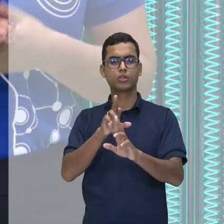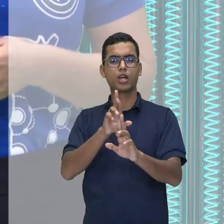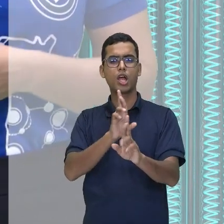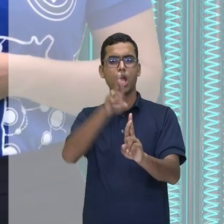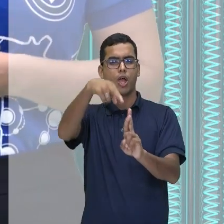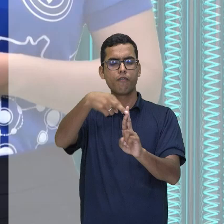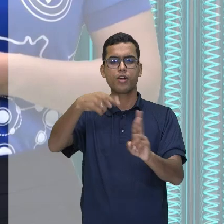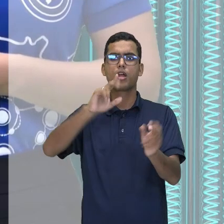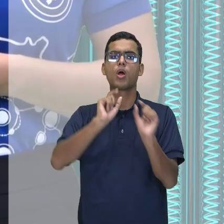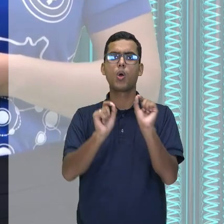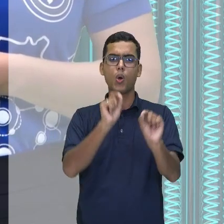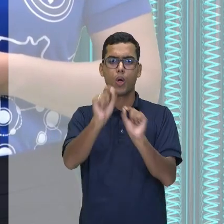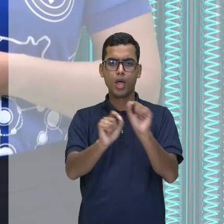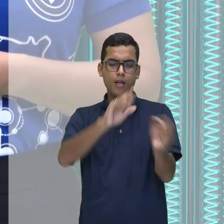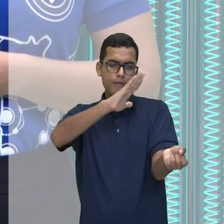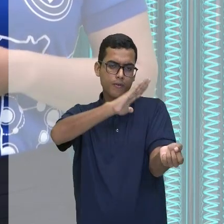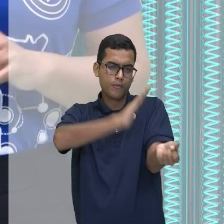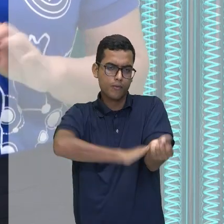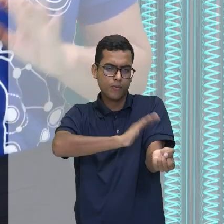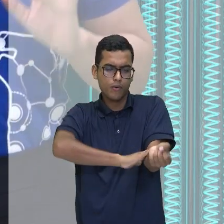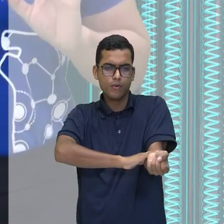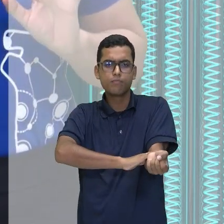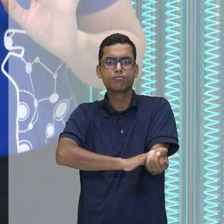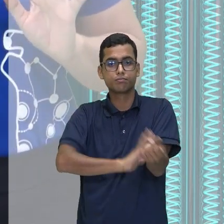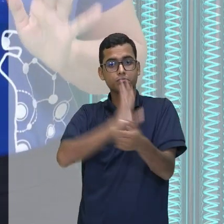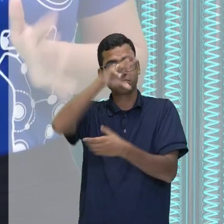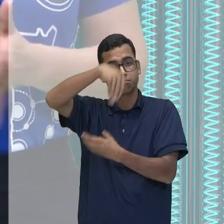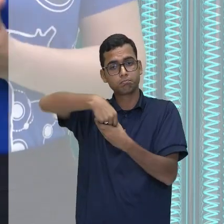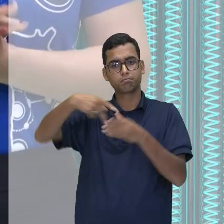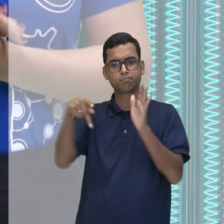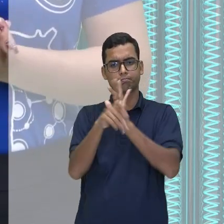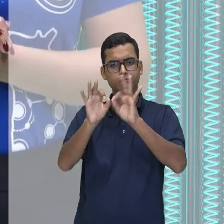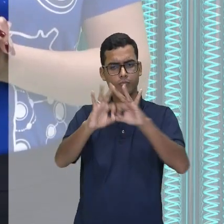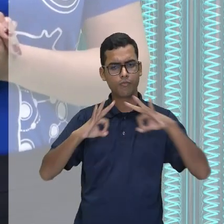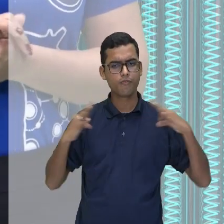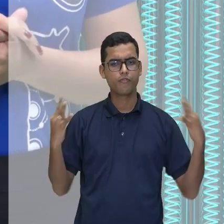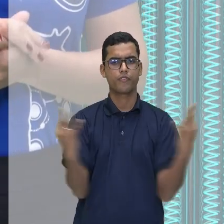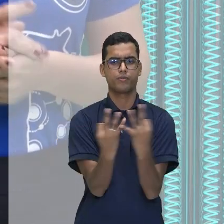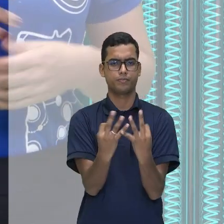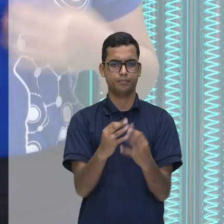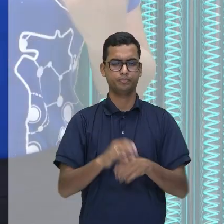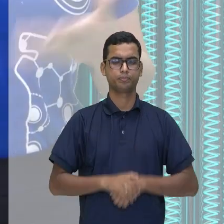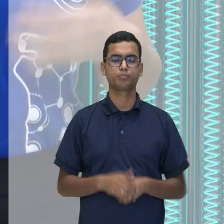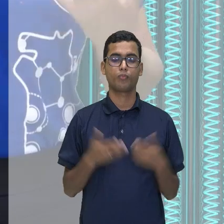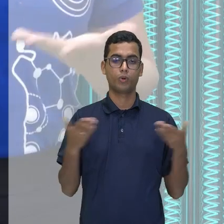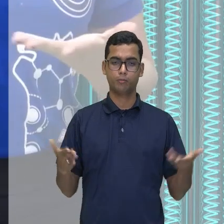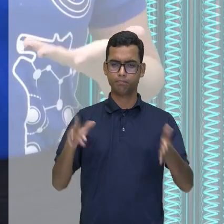tá bom? Nas famílias. Então, se eu perguntasse para vocês,